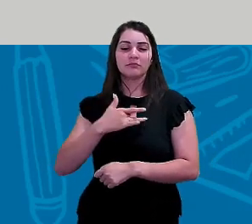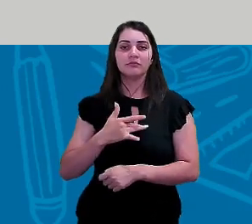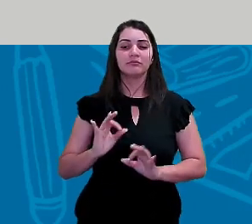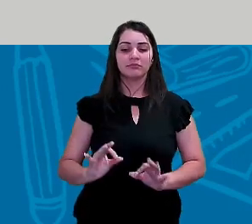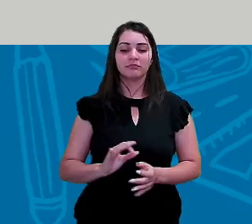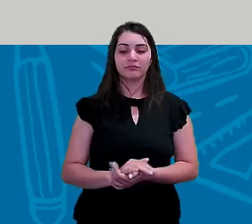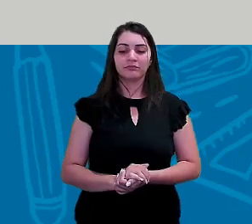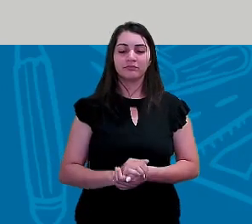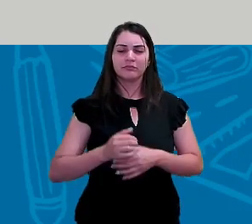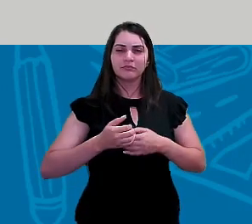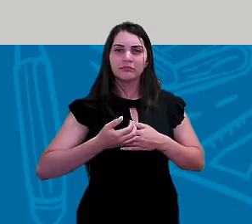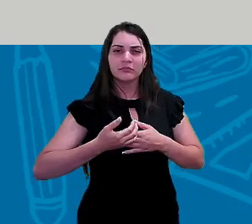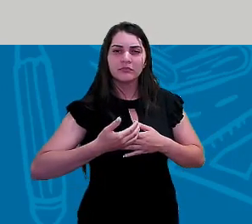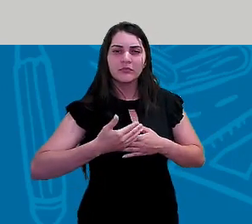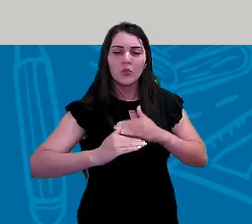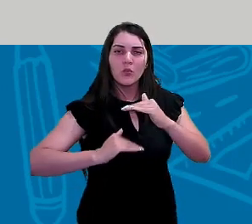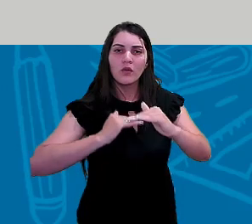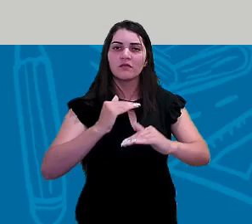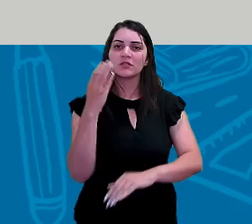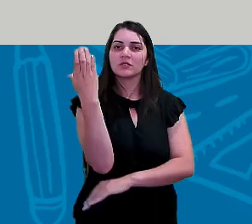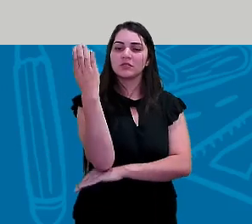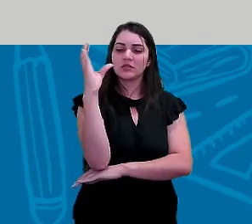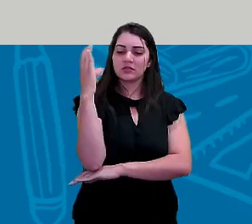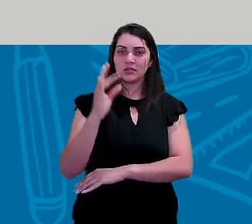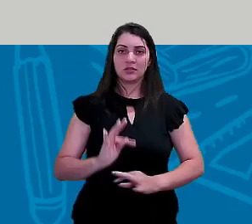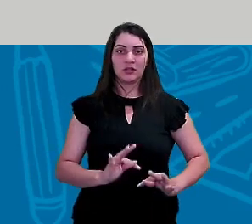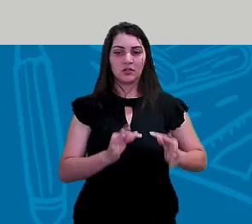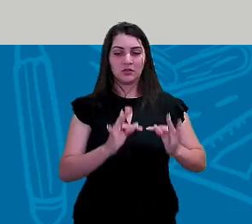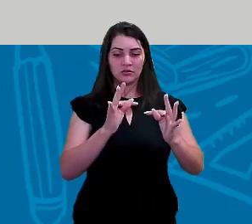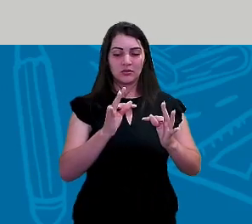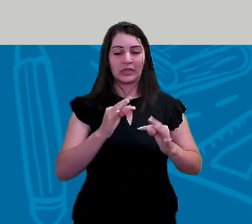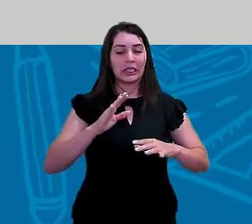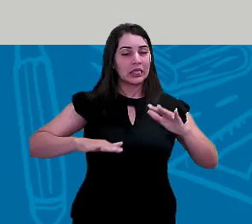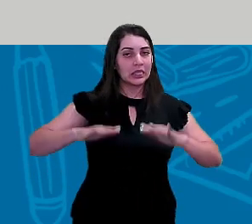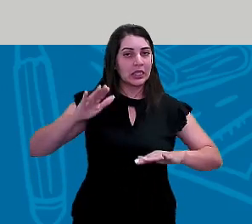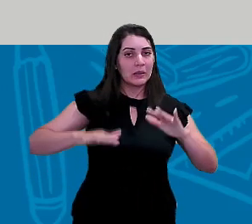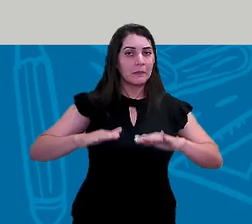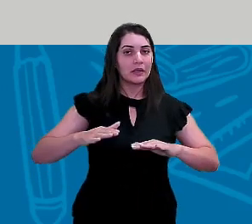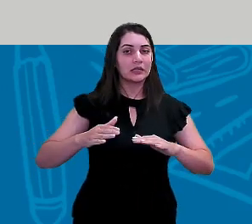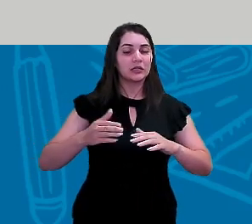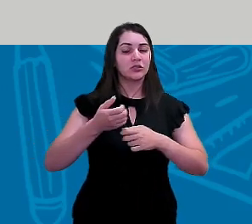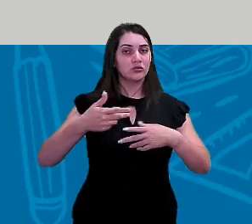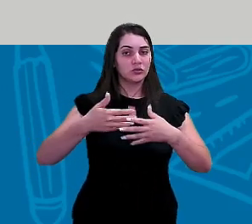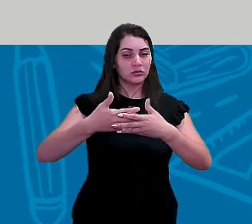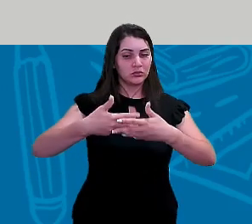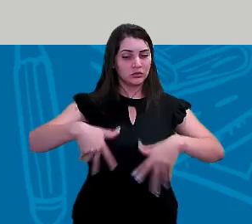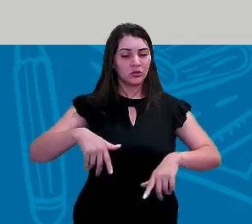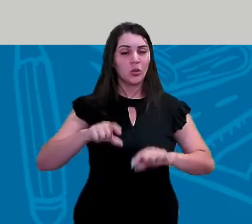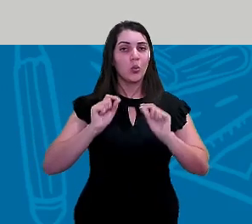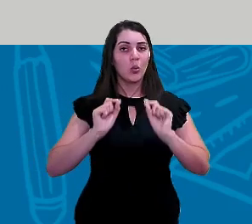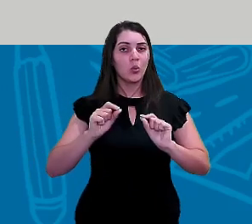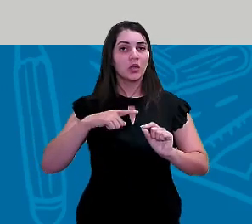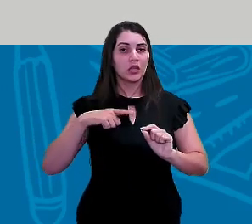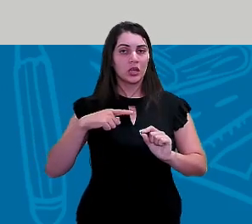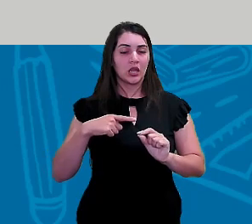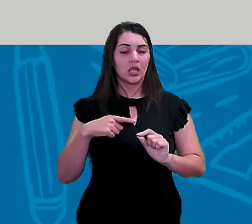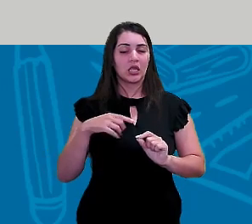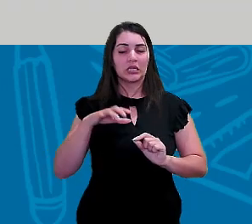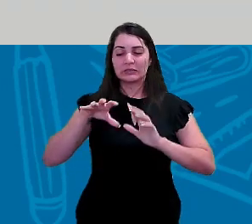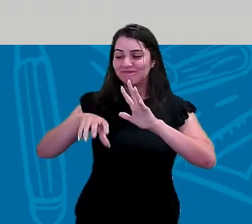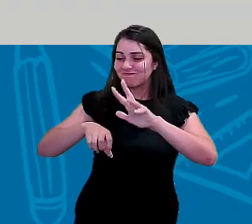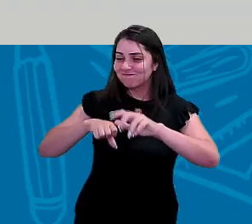O avanço da ciência e da tecnologia depende da disponibilidade dos recursos naturais. O que ocorre na atualidade é que o abuso na